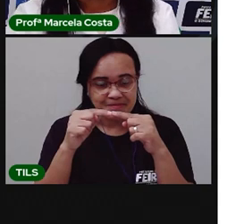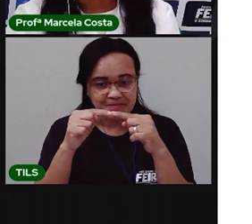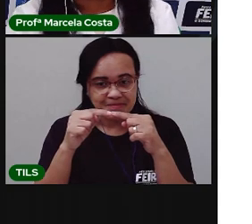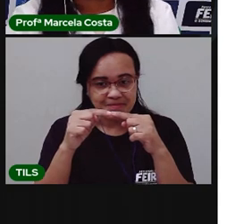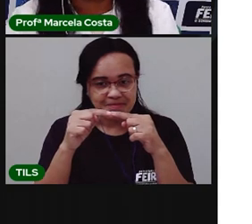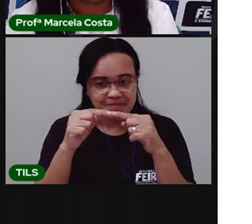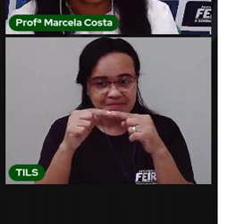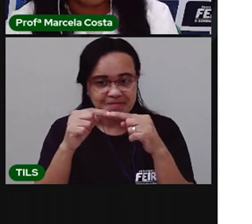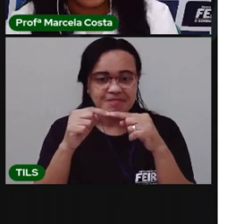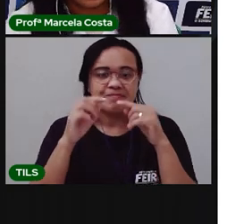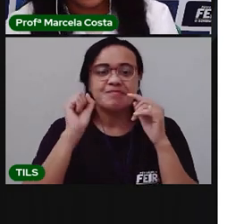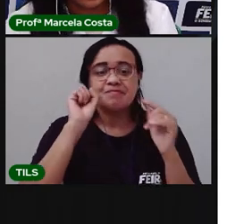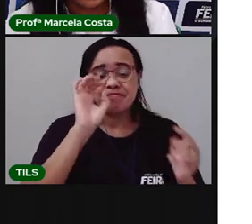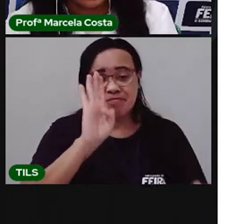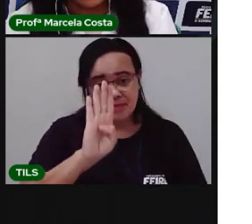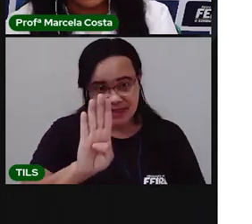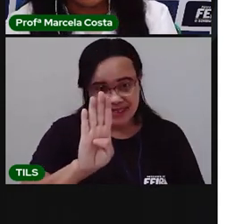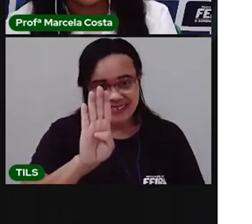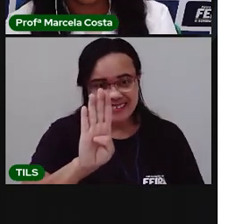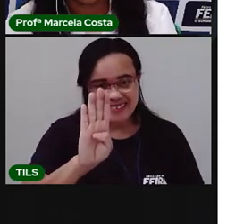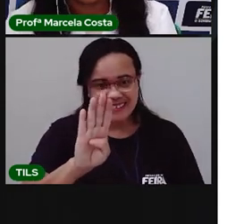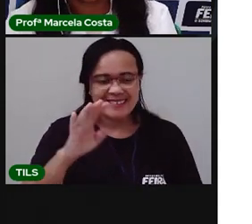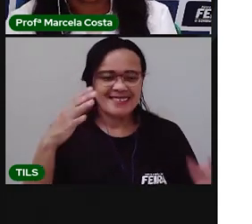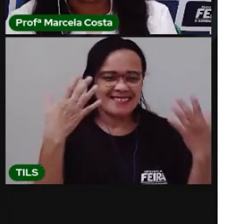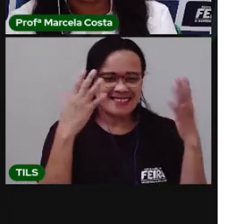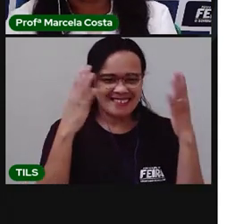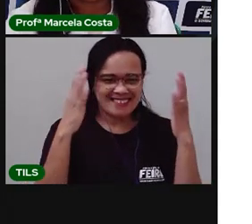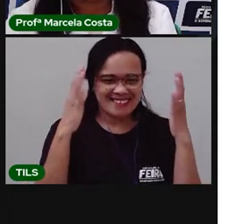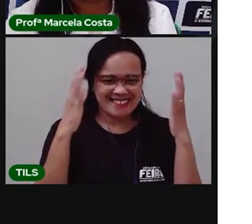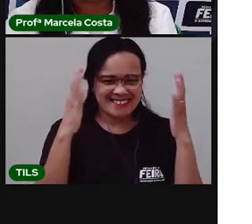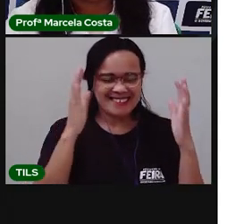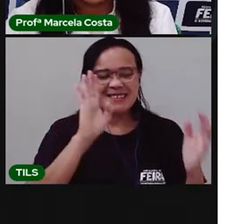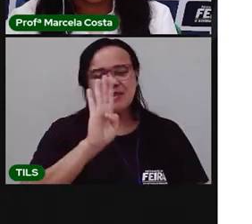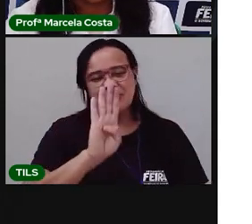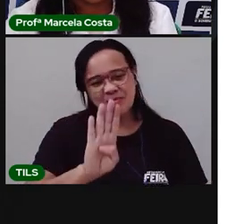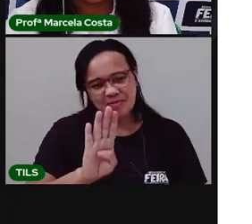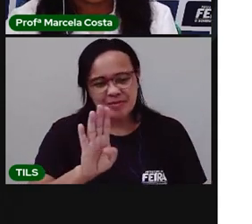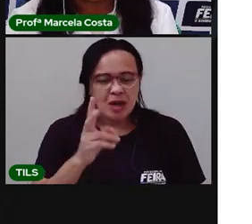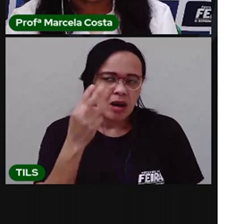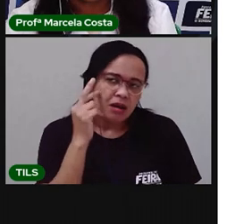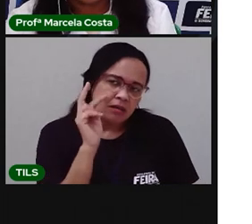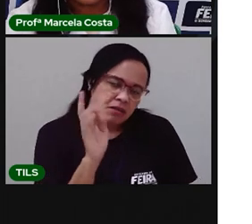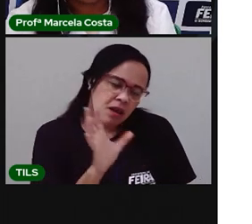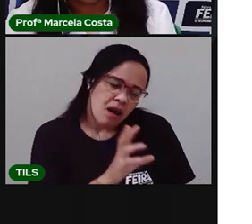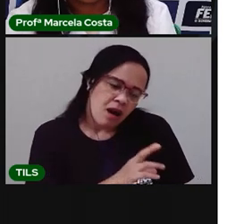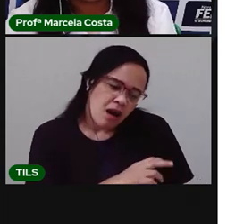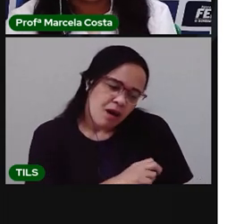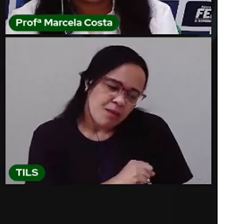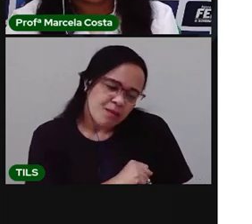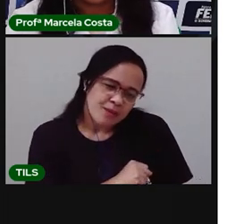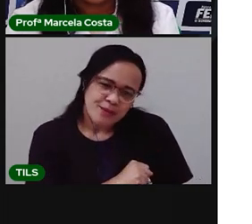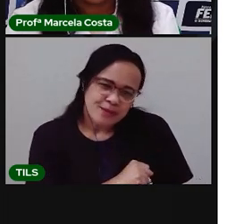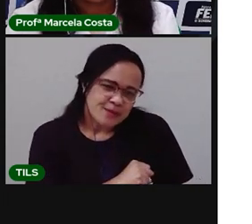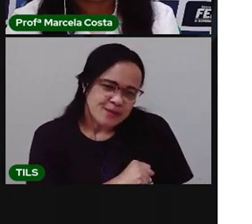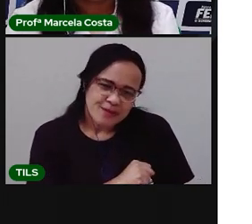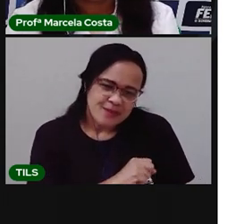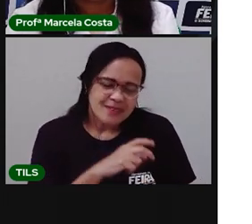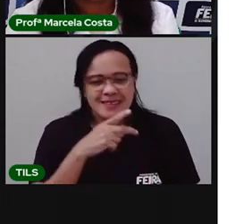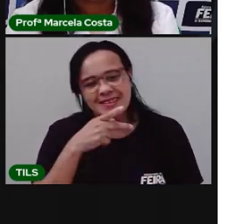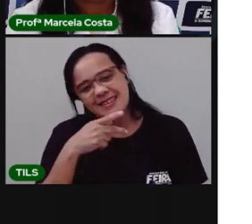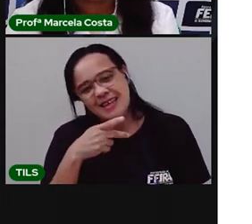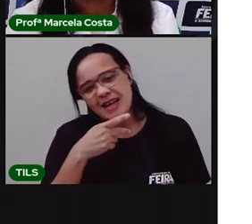É a alternativa B, não é isso? Muito bem. Olha o olhar de amor do pai para a filha, ó.